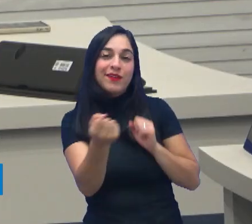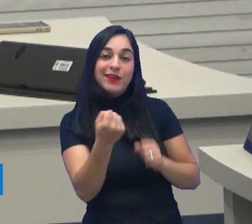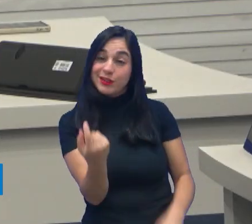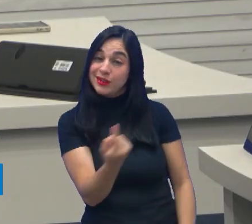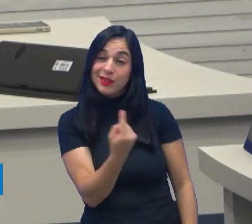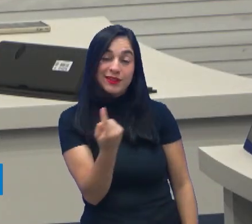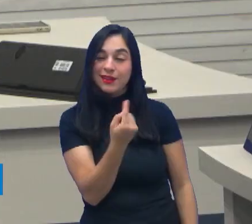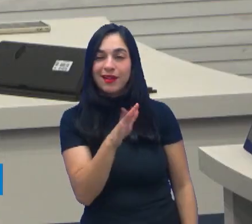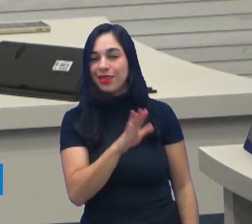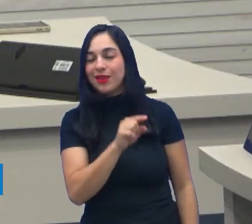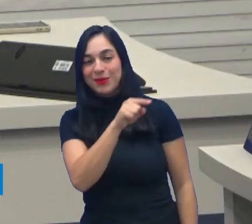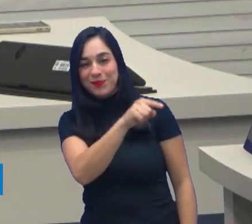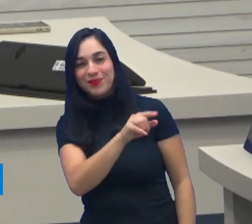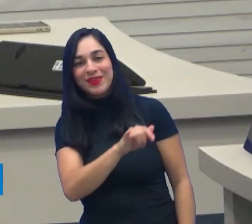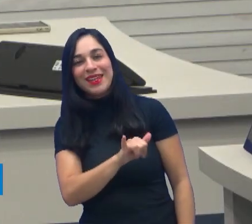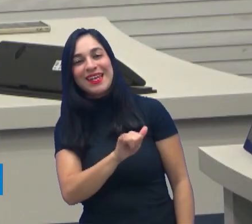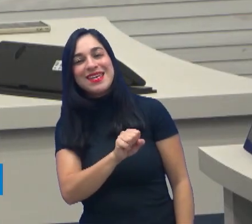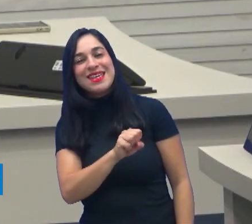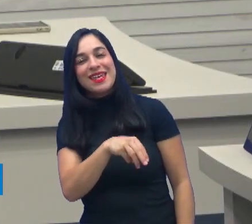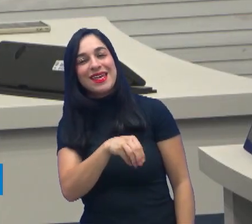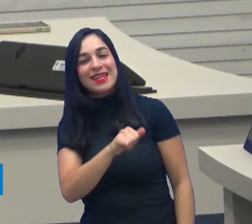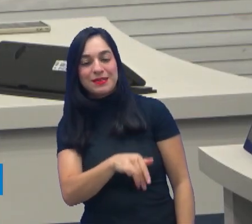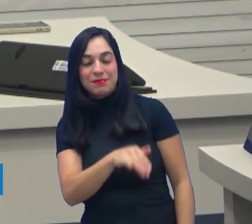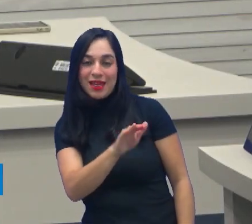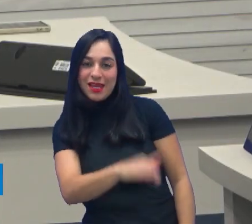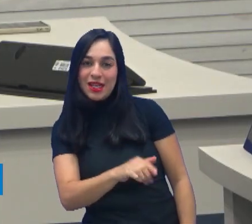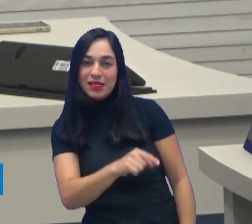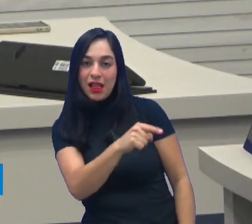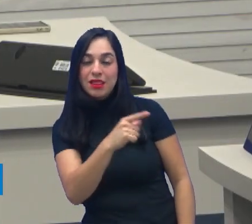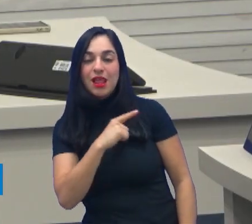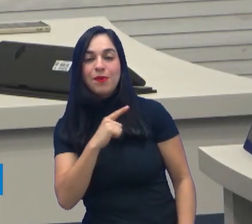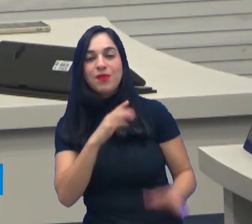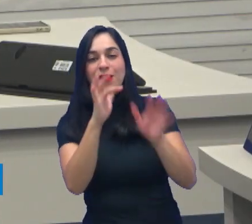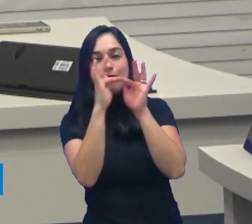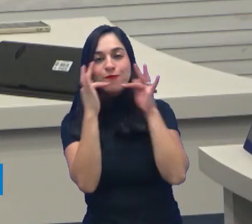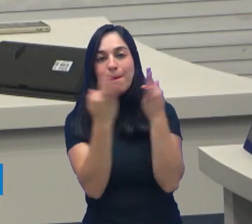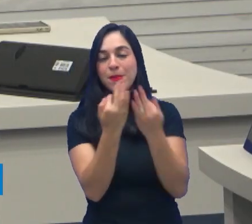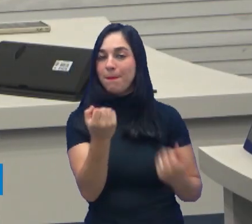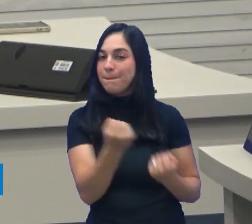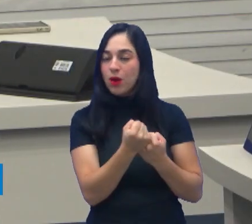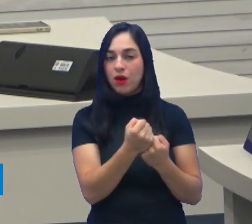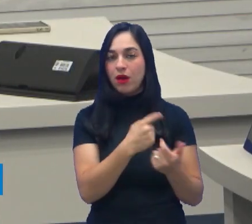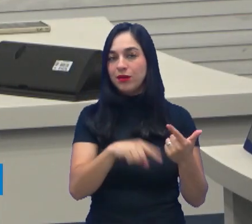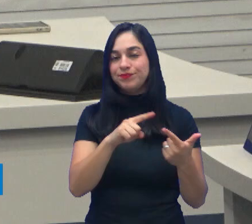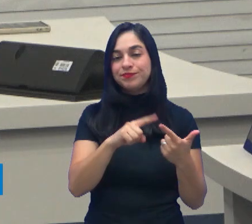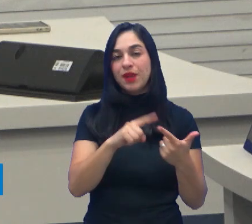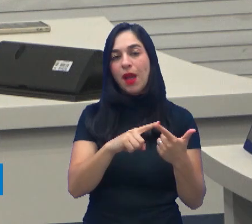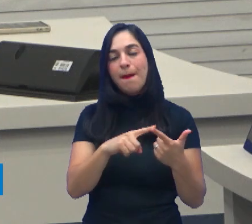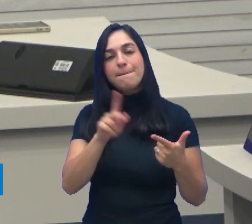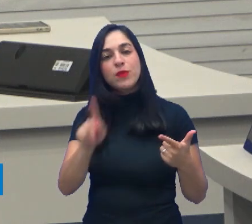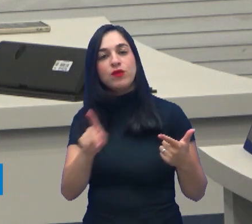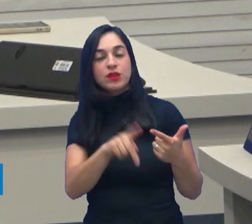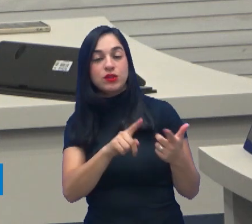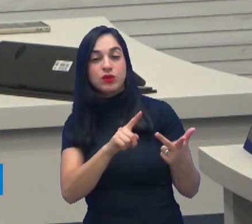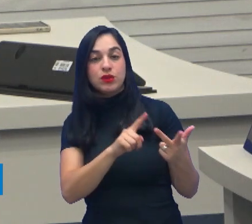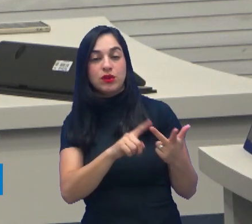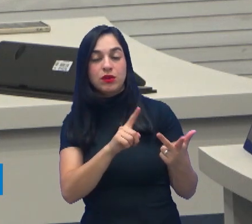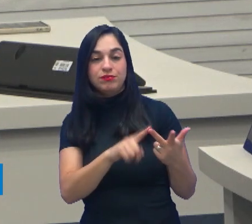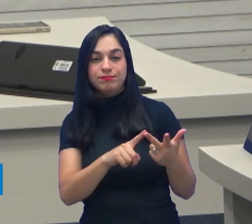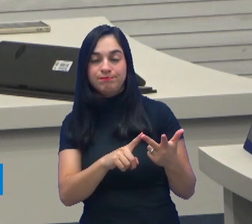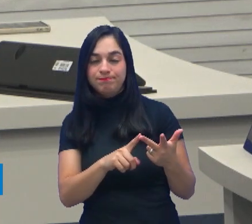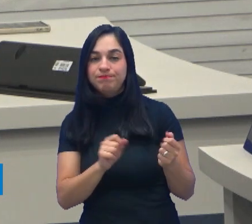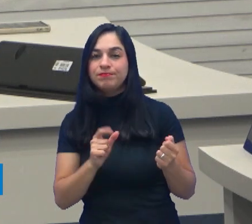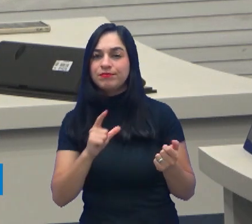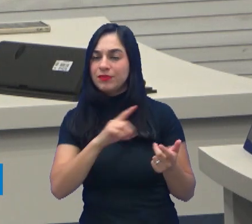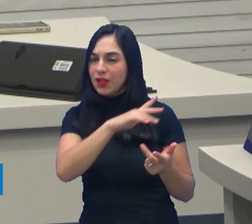da Yasmin existe o apoio da família, do seu professor, dos apoiadores e de todas as pessoas que acreditam